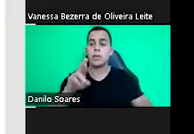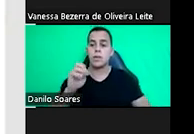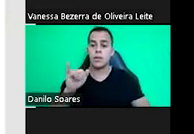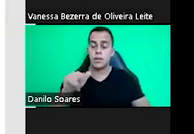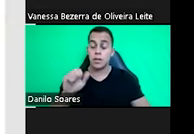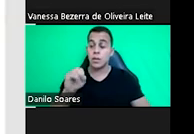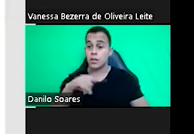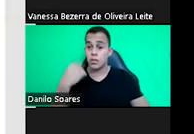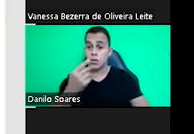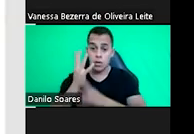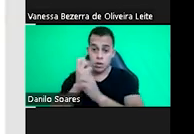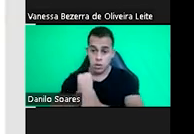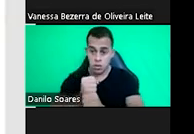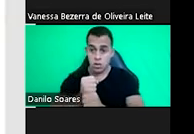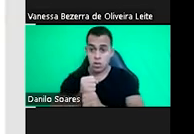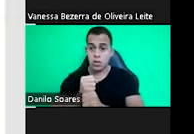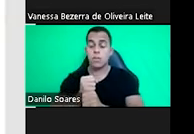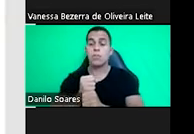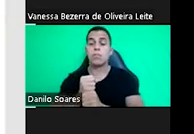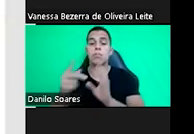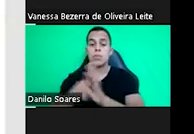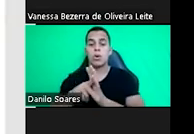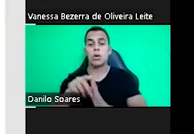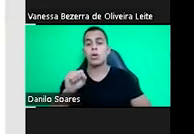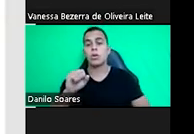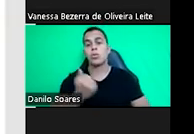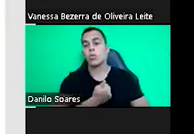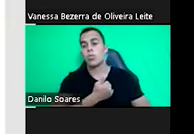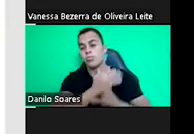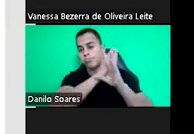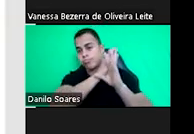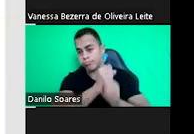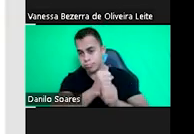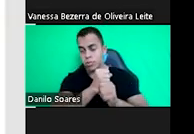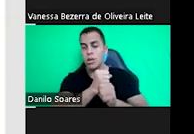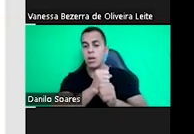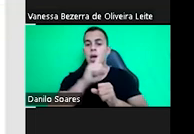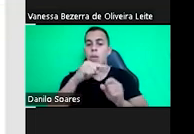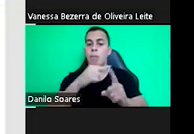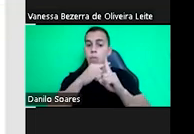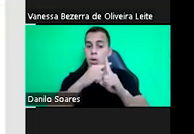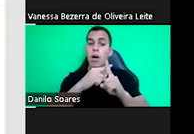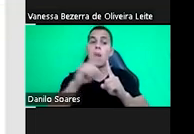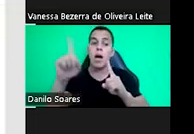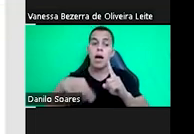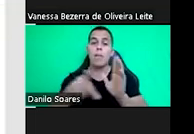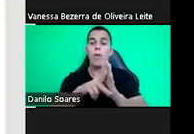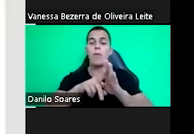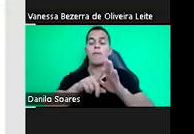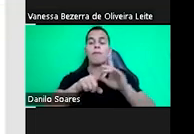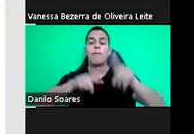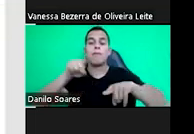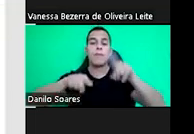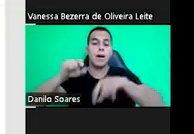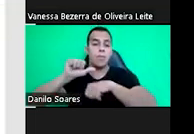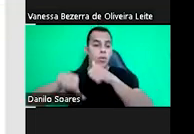score poligênico, que é um score biológico, ele está refletindo a variabilidade que modula isso aqui. Então, é essa